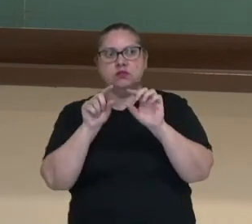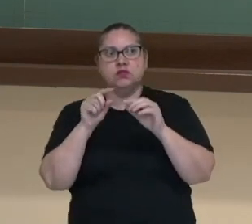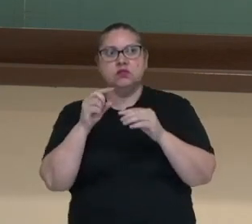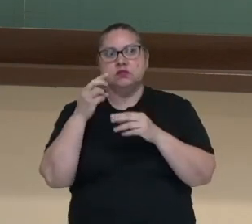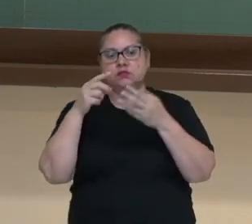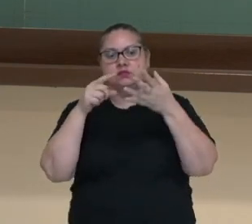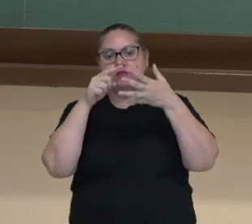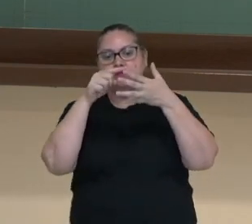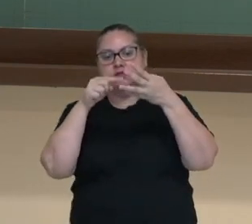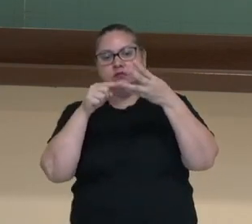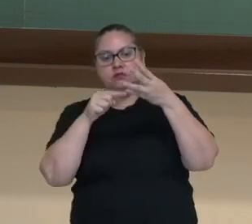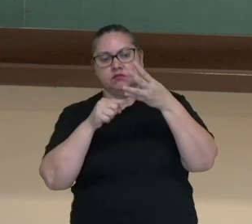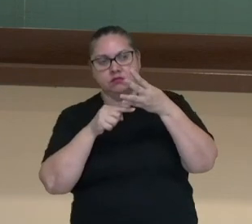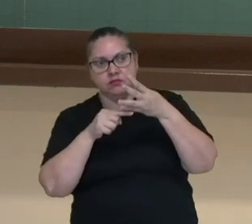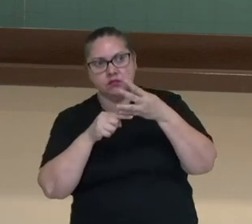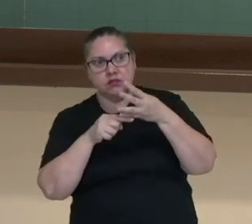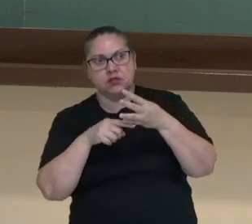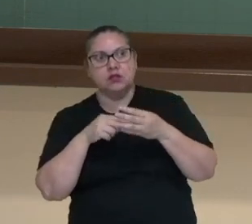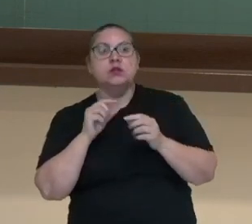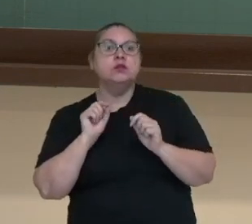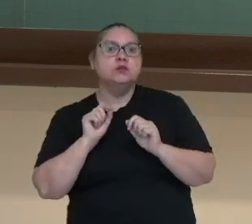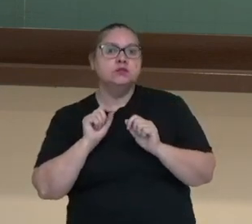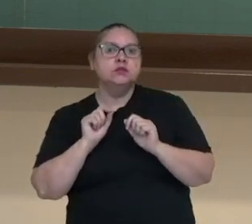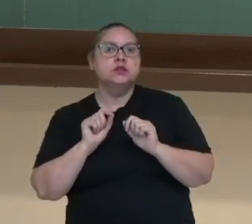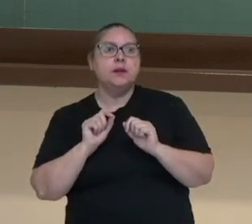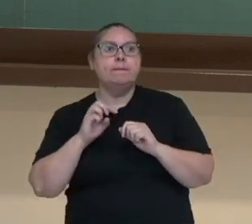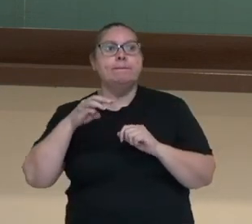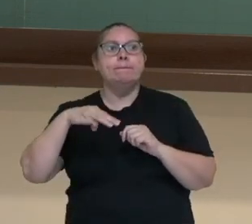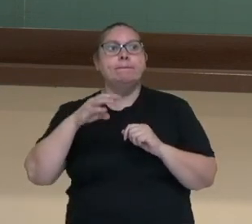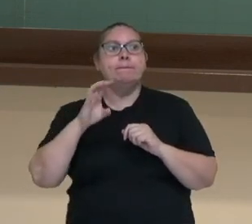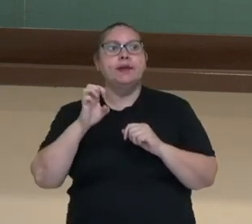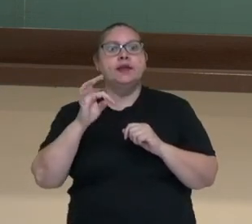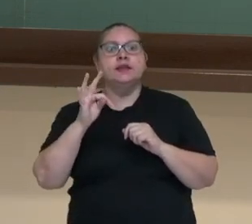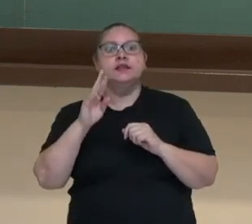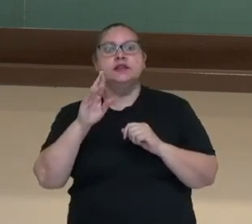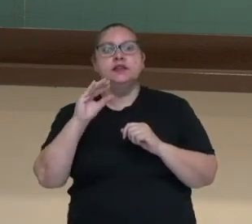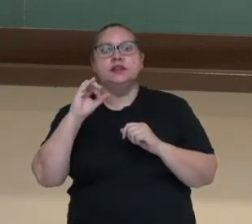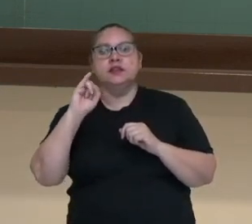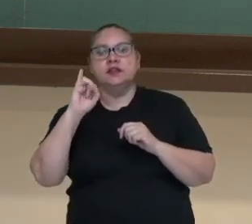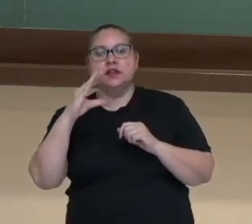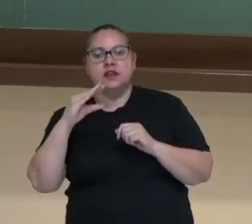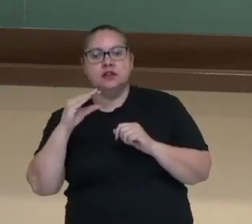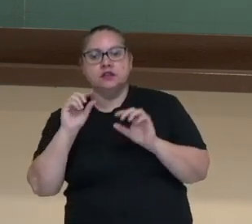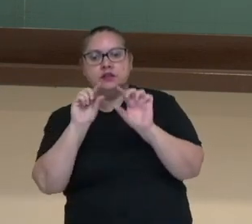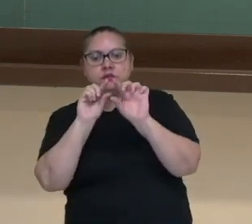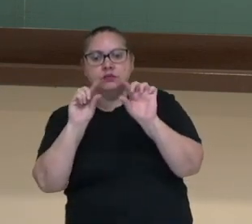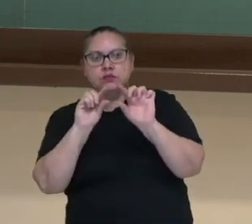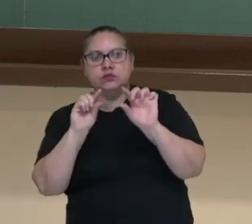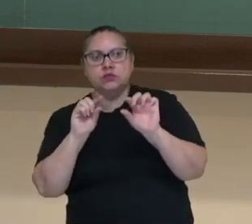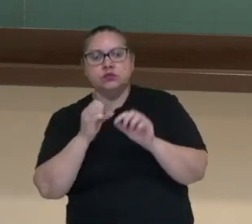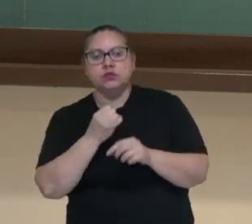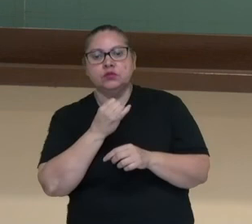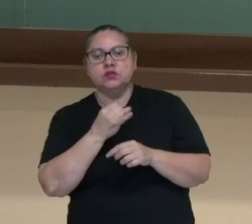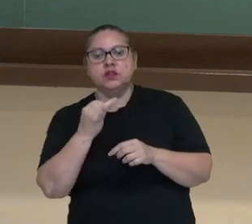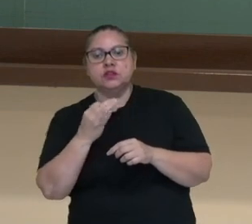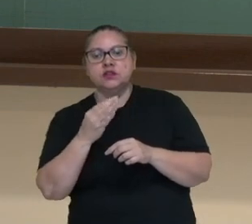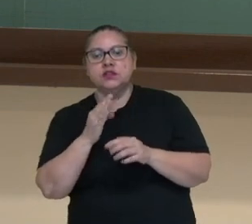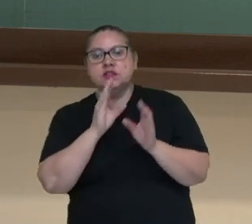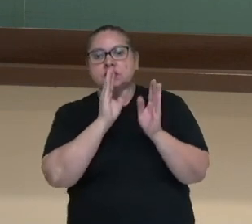estrofe, rima e métrica, né? E eu considero métrica a medida do verso, contada em sílabas